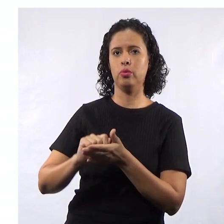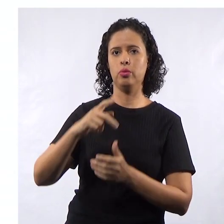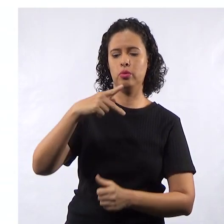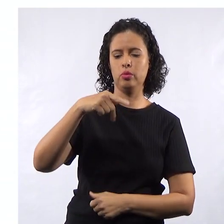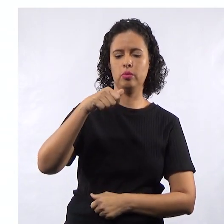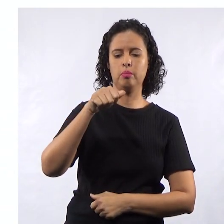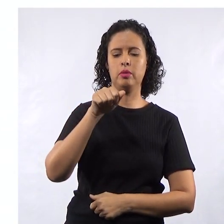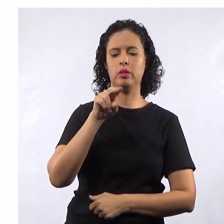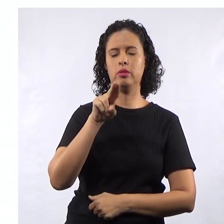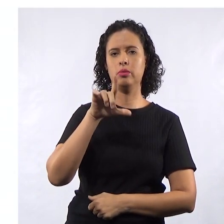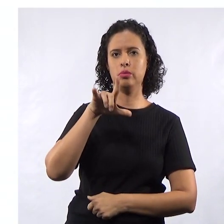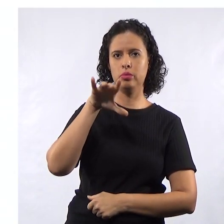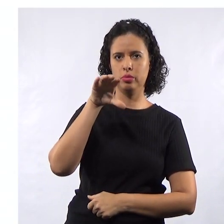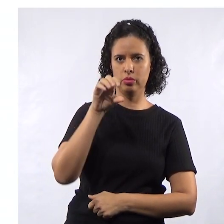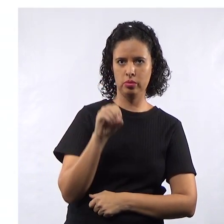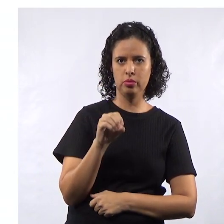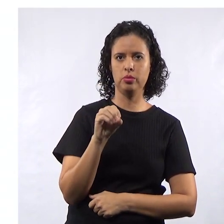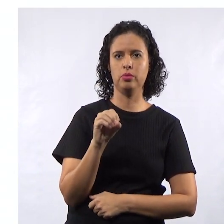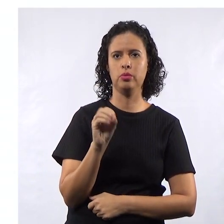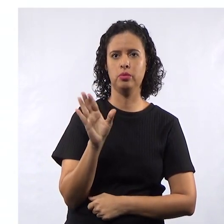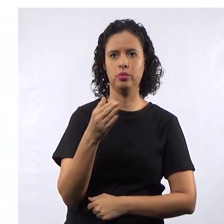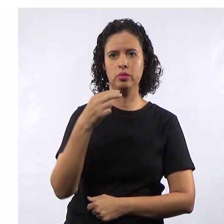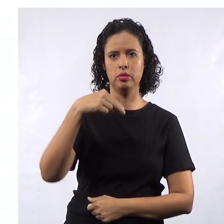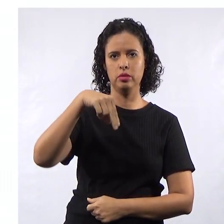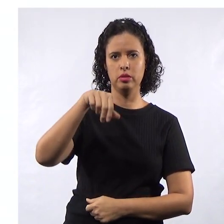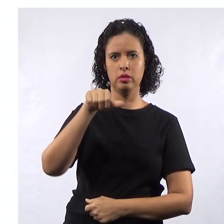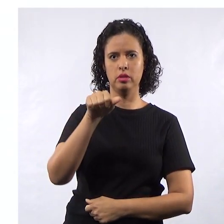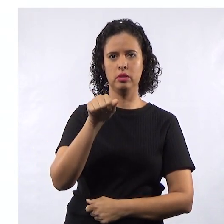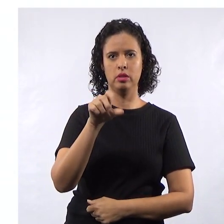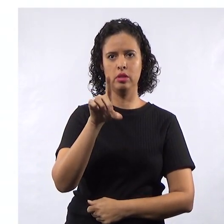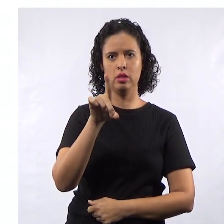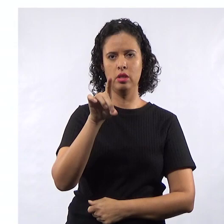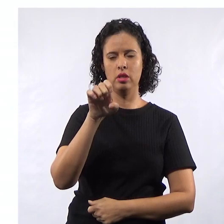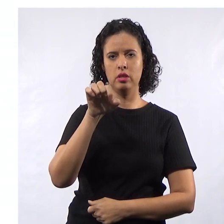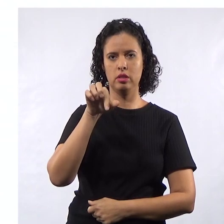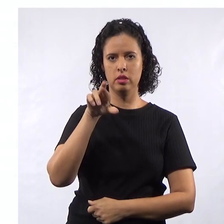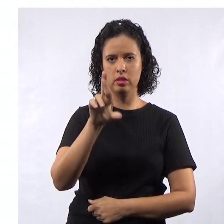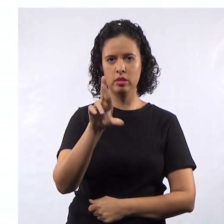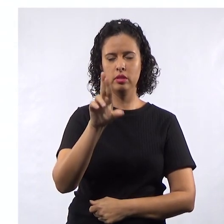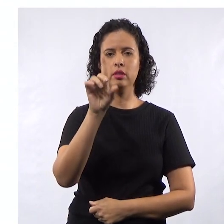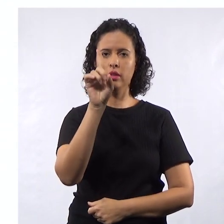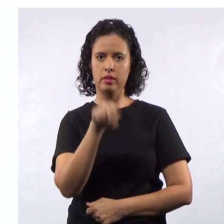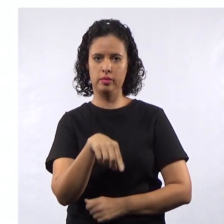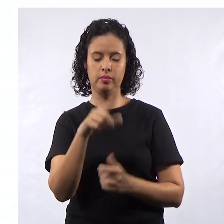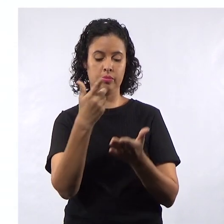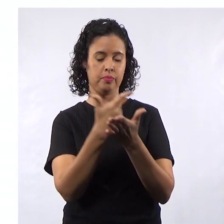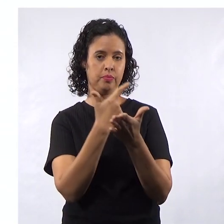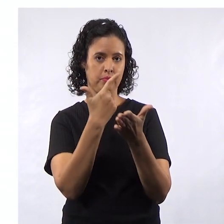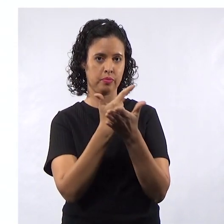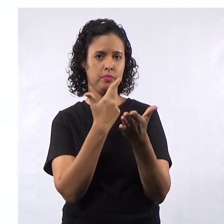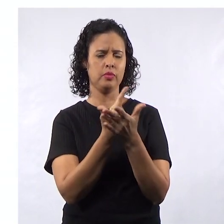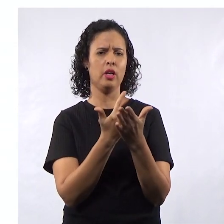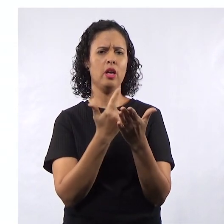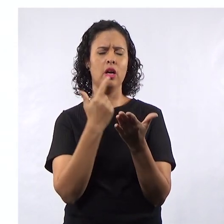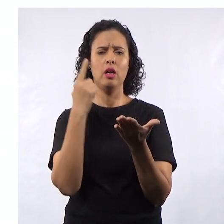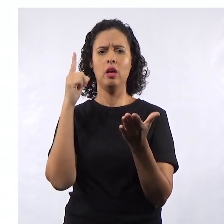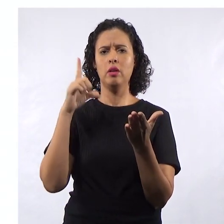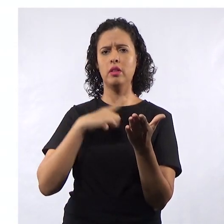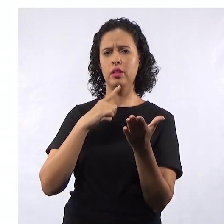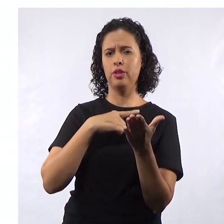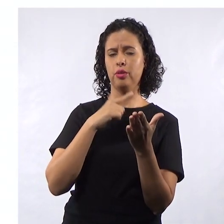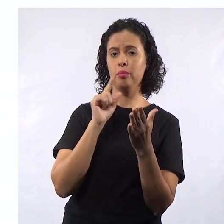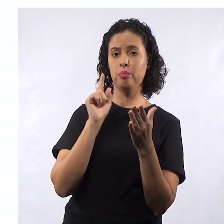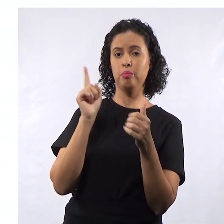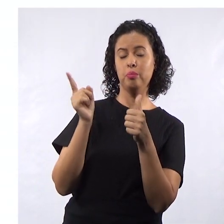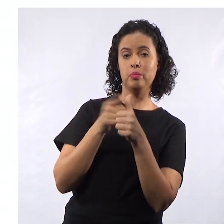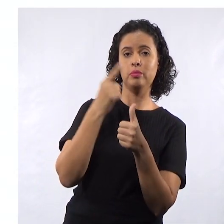O livro escolhido aqui para você, de forma bem tranquila, aí ter esse seu primeiro contato com a introdução ao